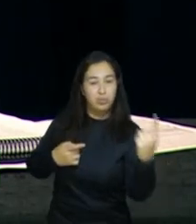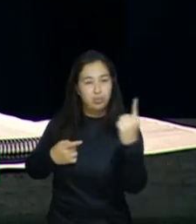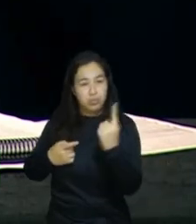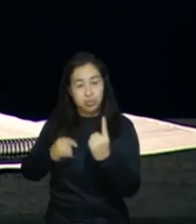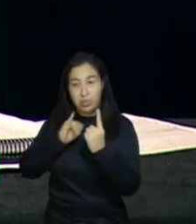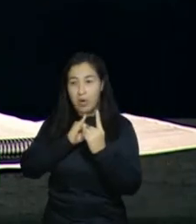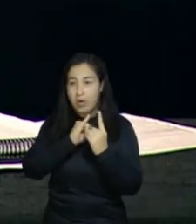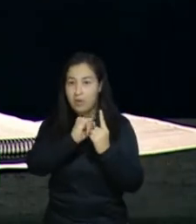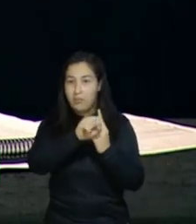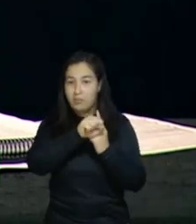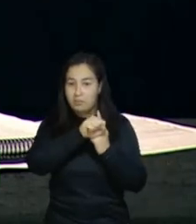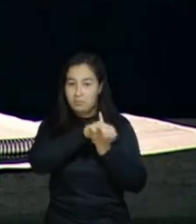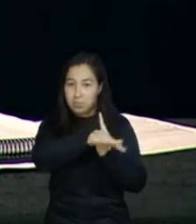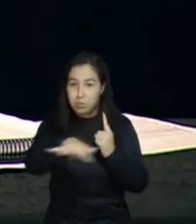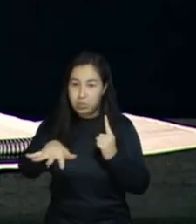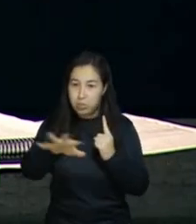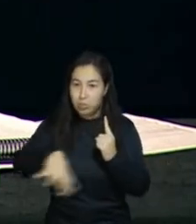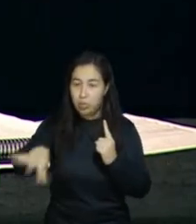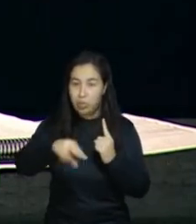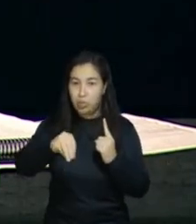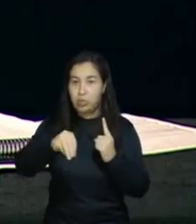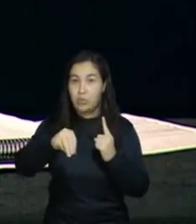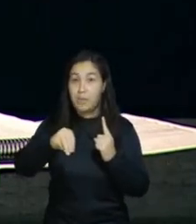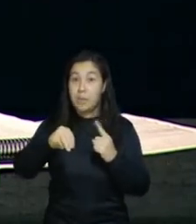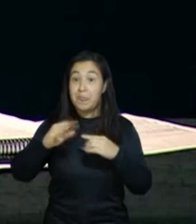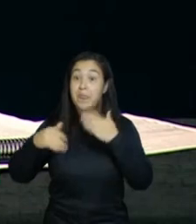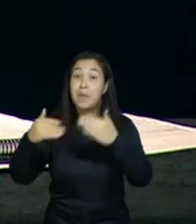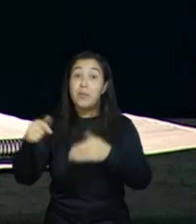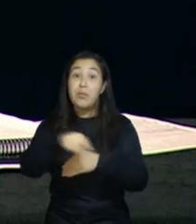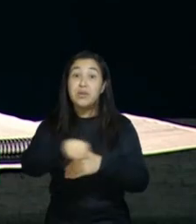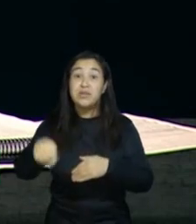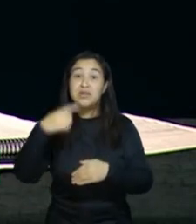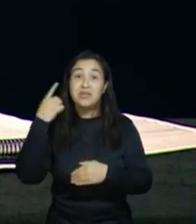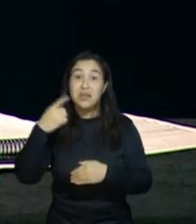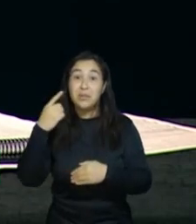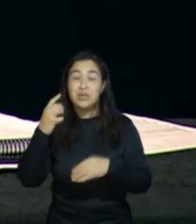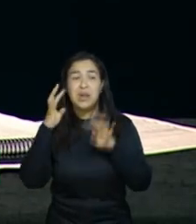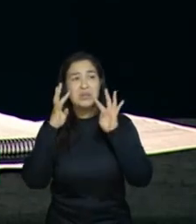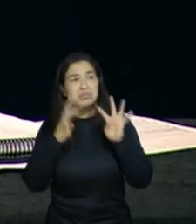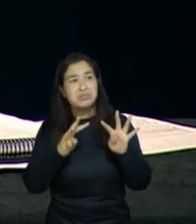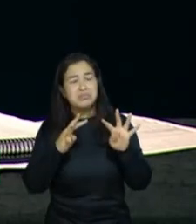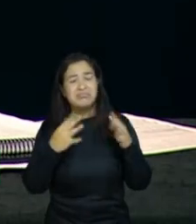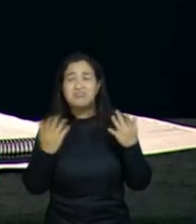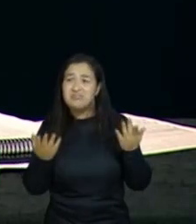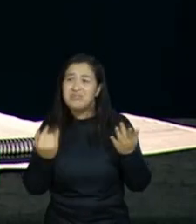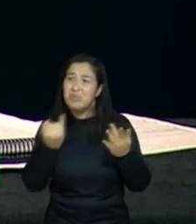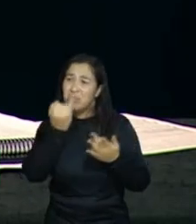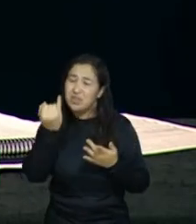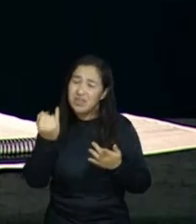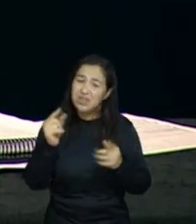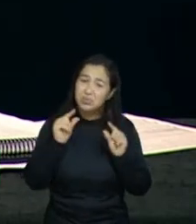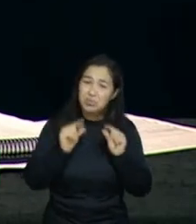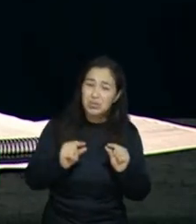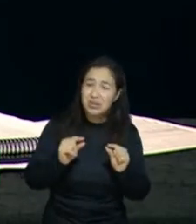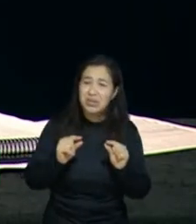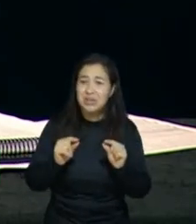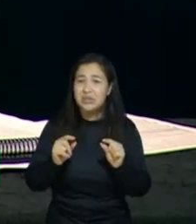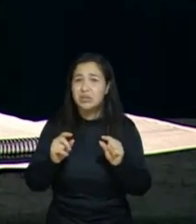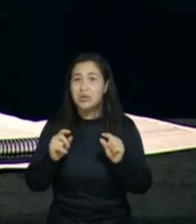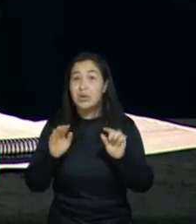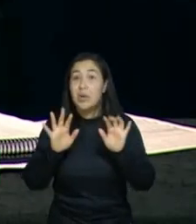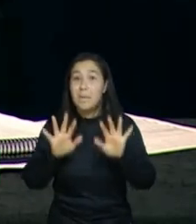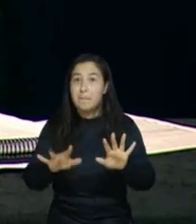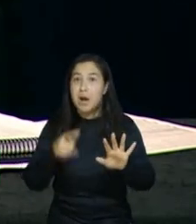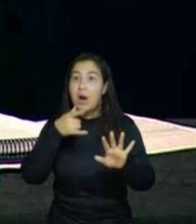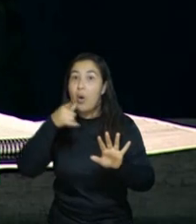a expressão do quão é importante aquele ato para aquela região, ele não é vivido da forma como